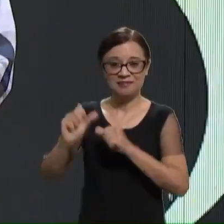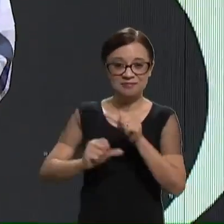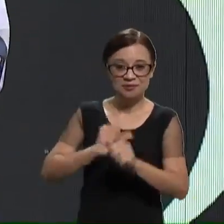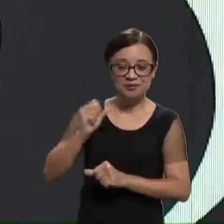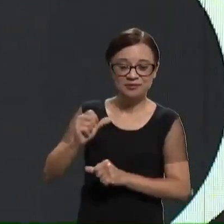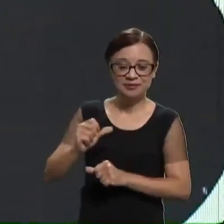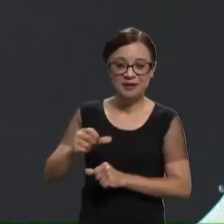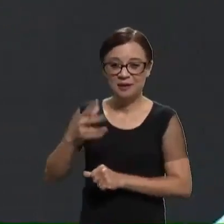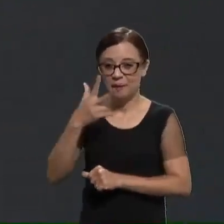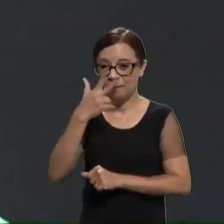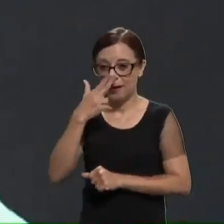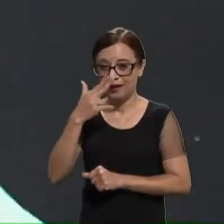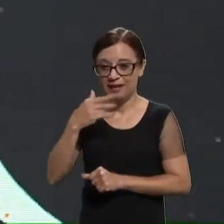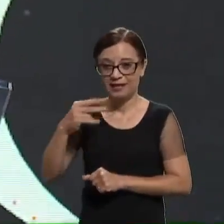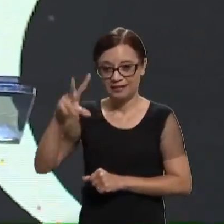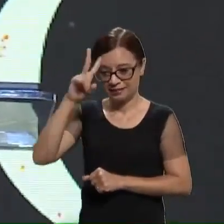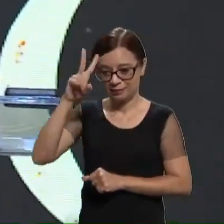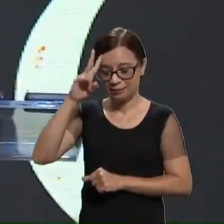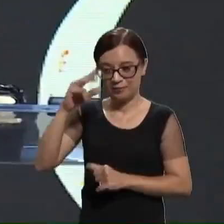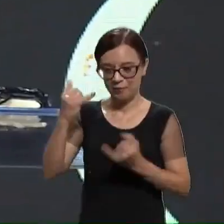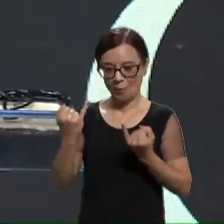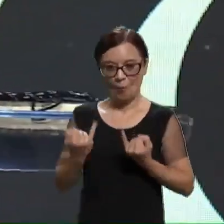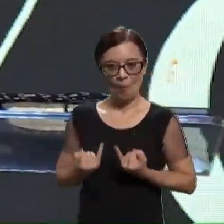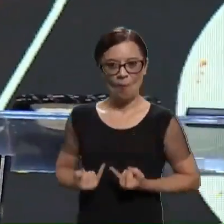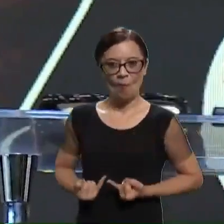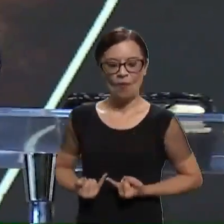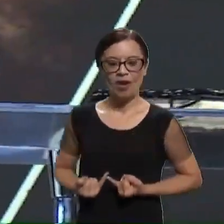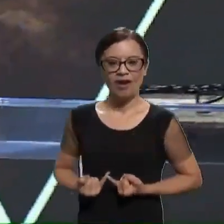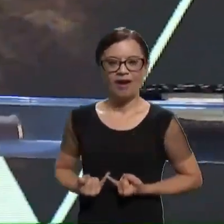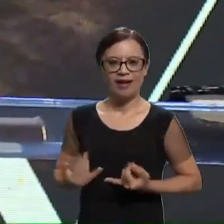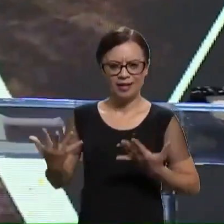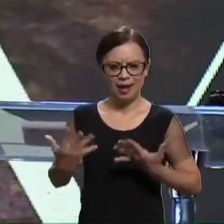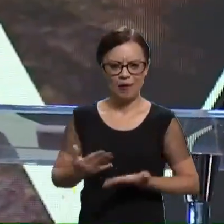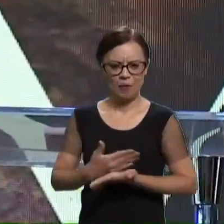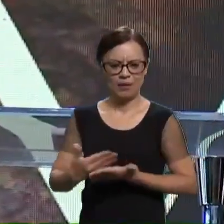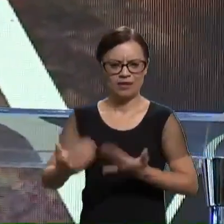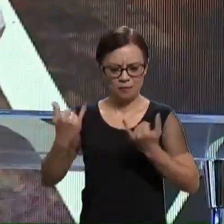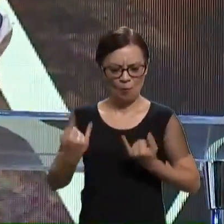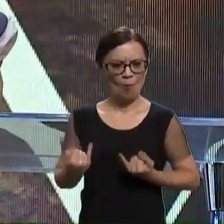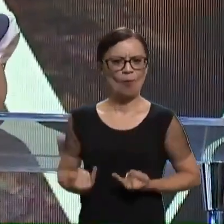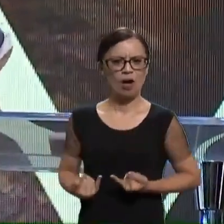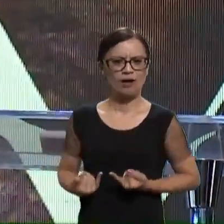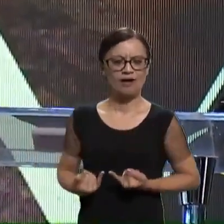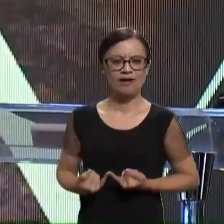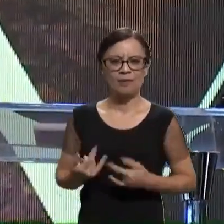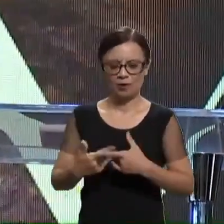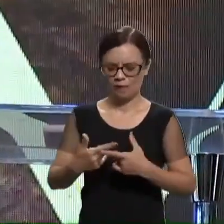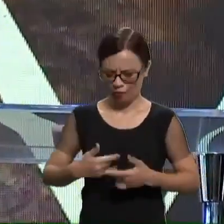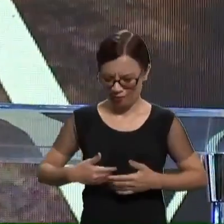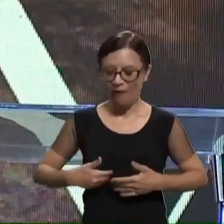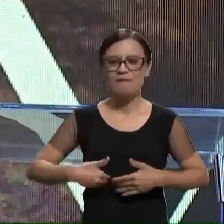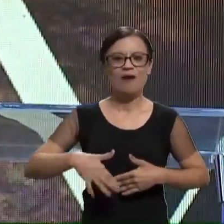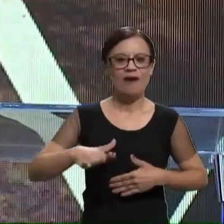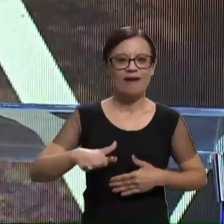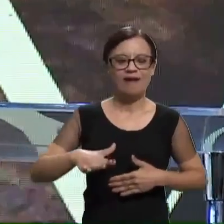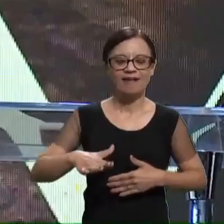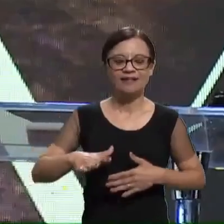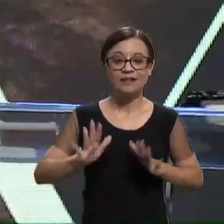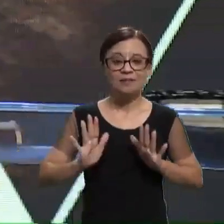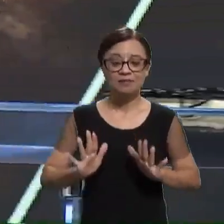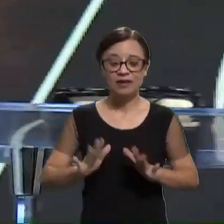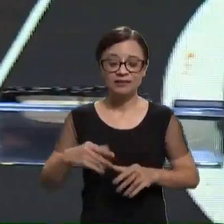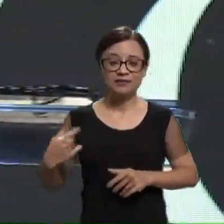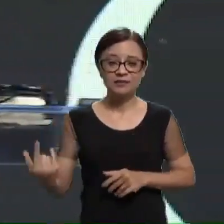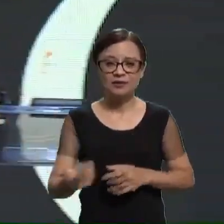quarta-feira parece que não vale, mas na segunda-feira a gente começa, na segunda eu começo a dieta, parece que agora vai. Então quando